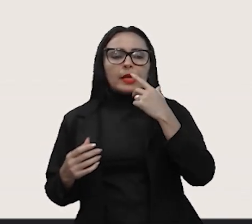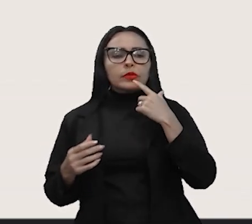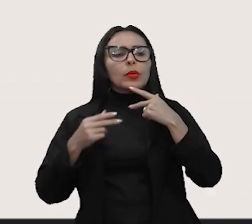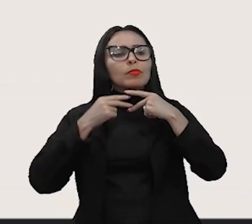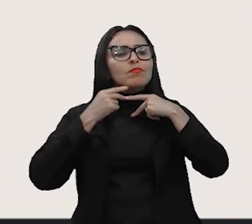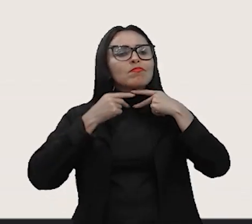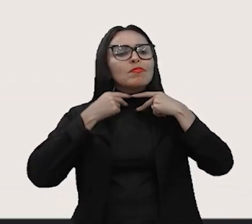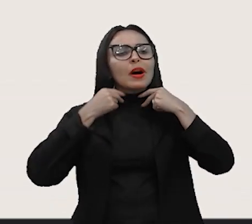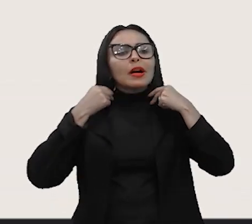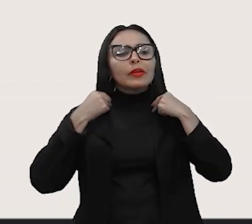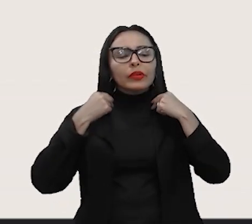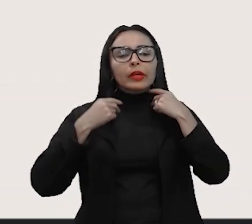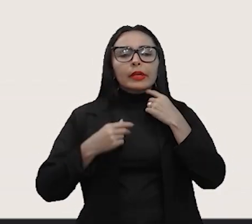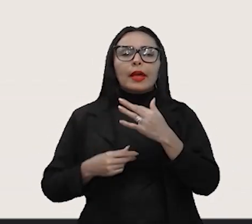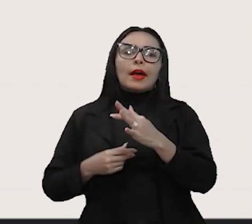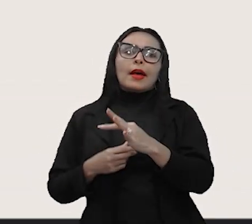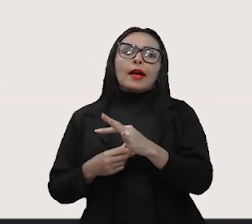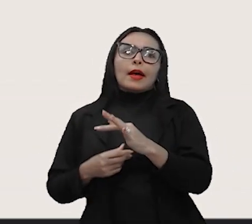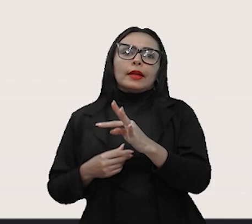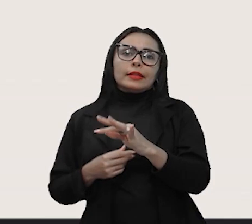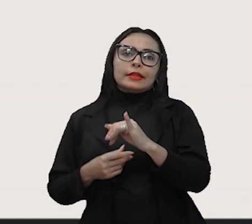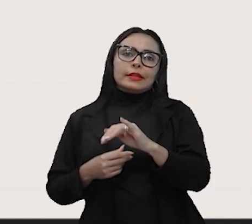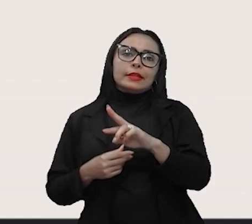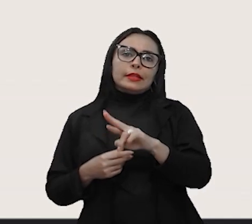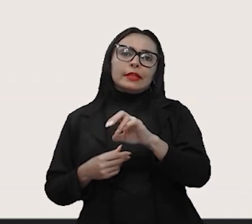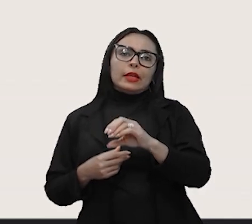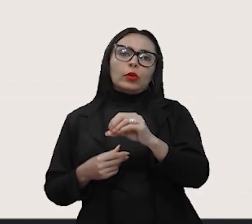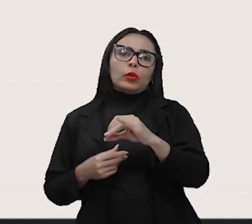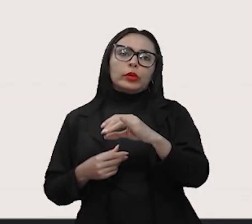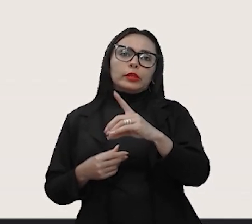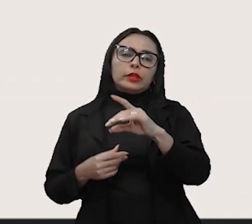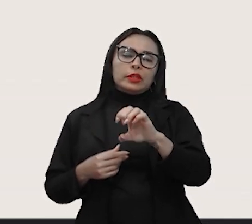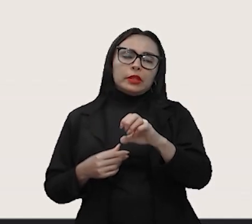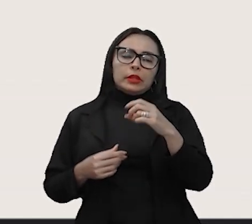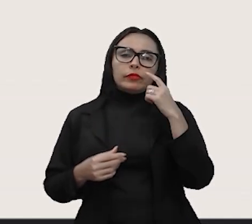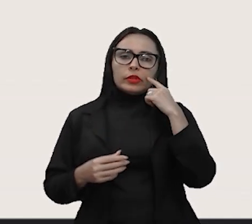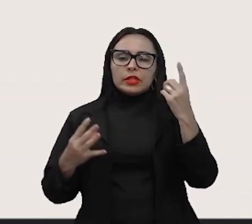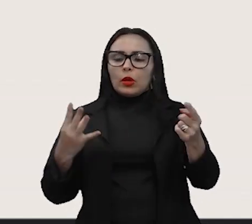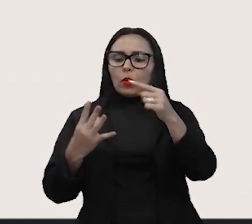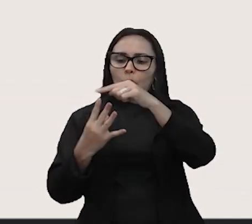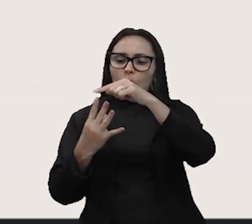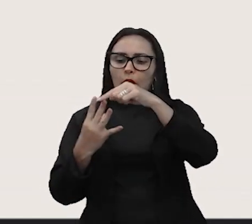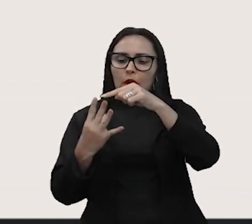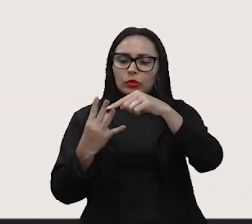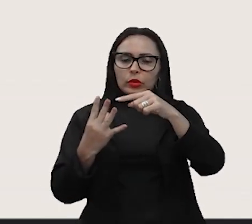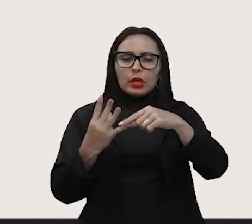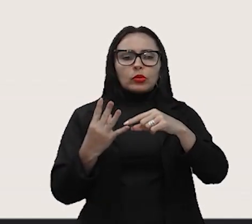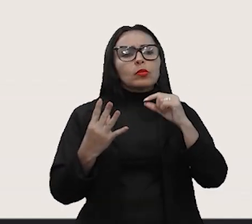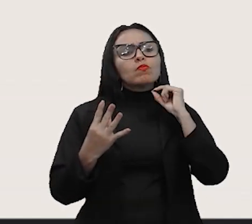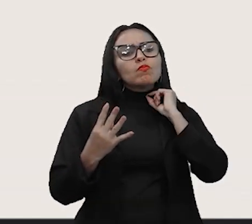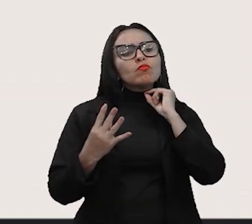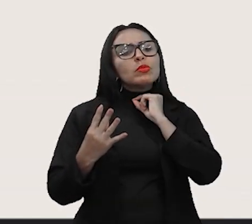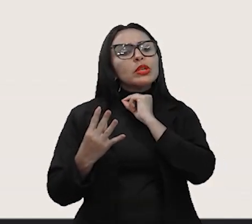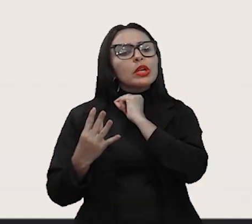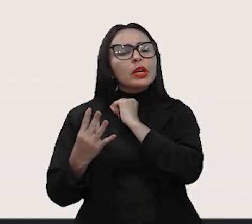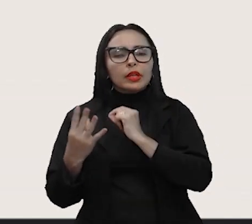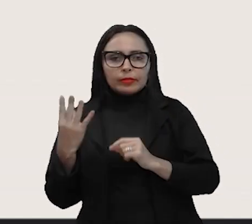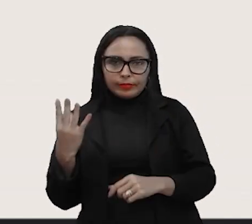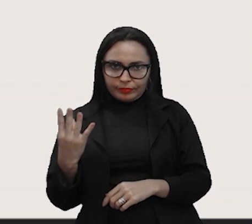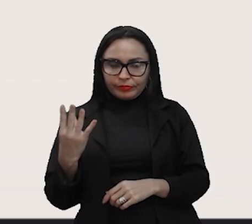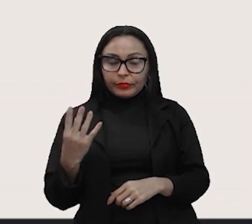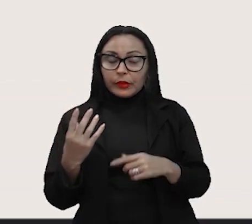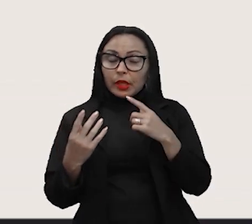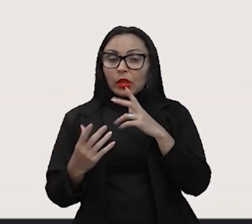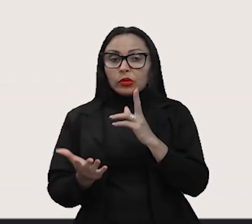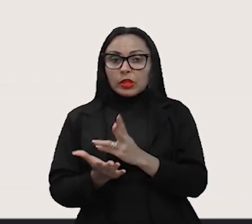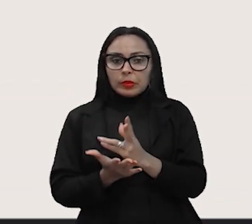tireoide, e introduzida na tireoide, você vai ter 4 glândulazinhas pequenas, que são as paratireoides, tá? Eu sempre digo, é como se fosse